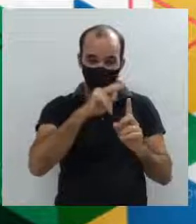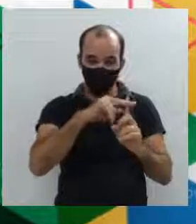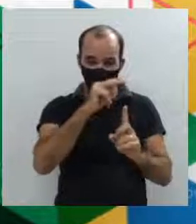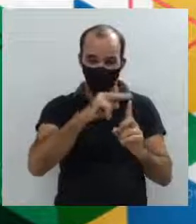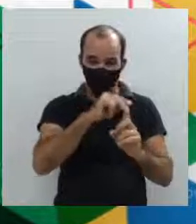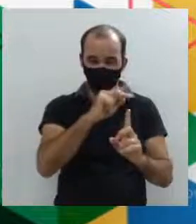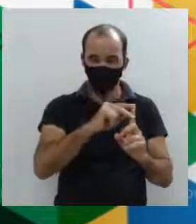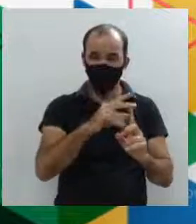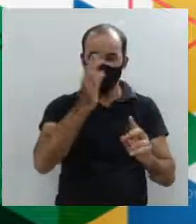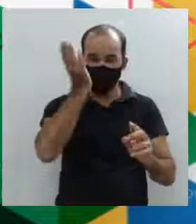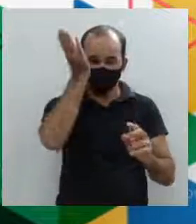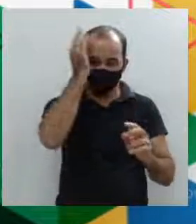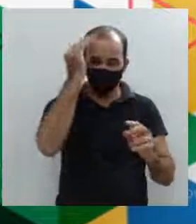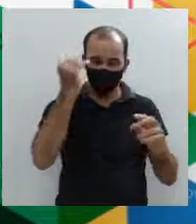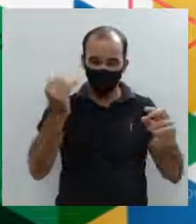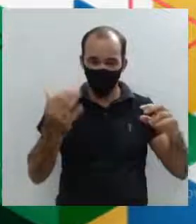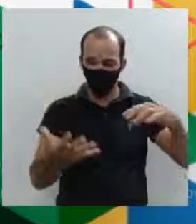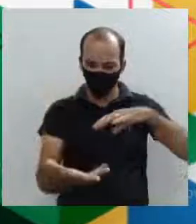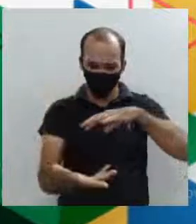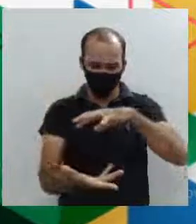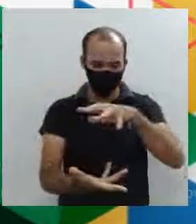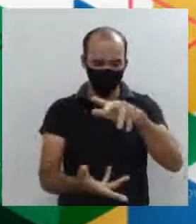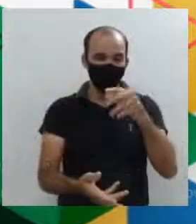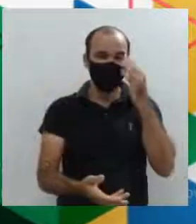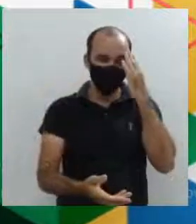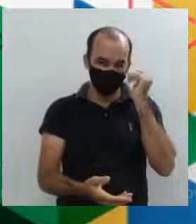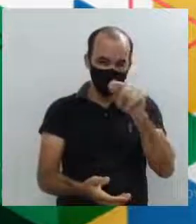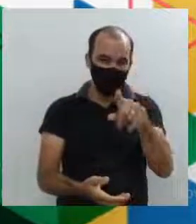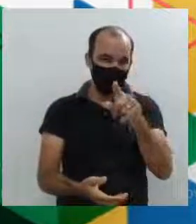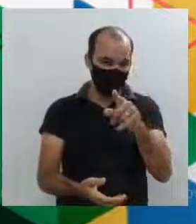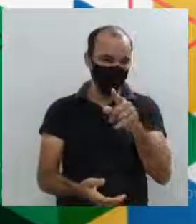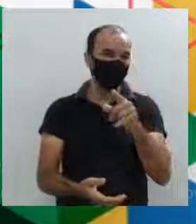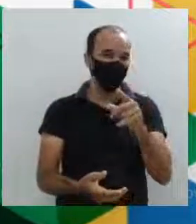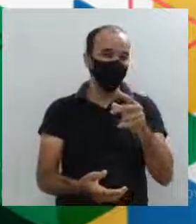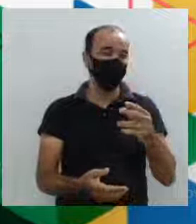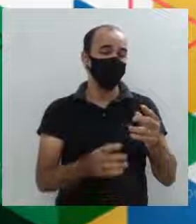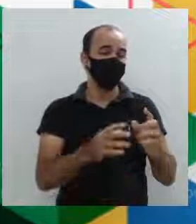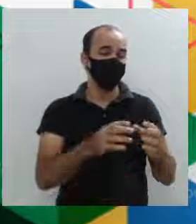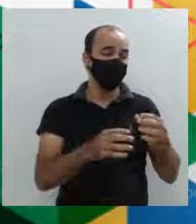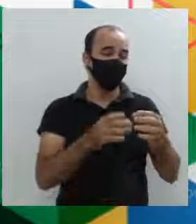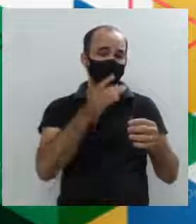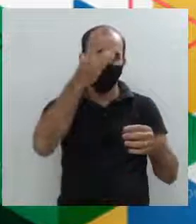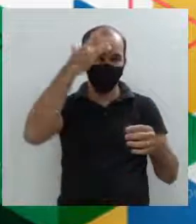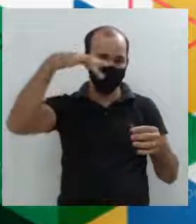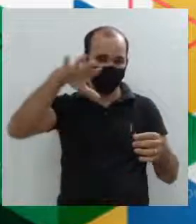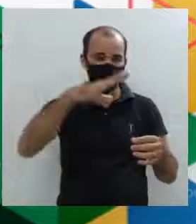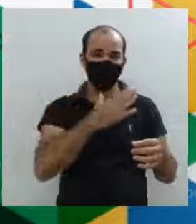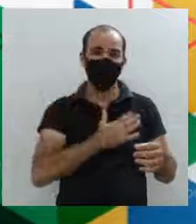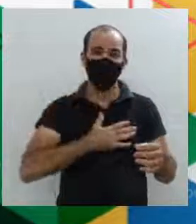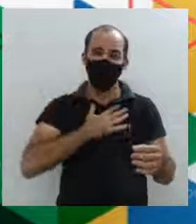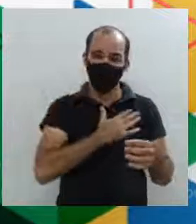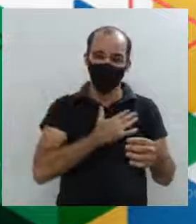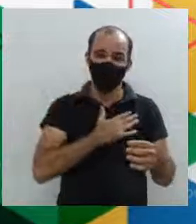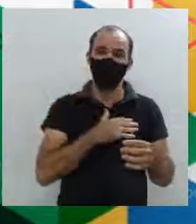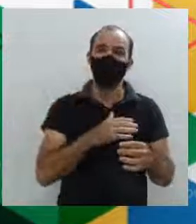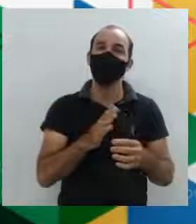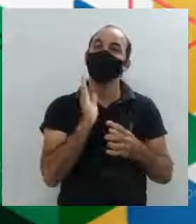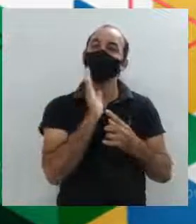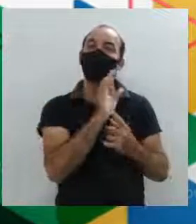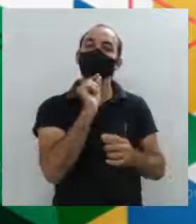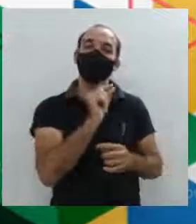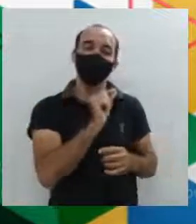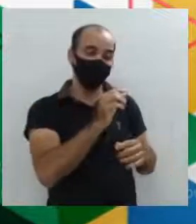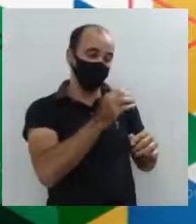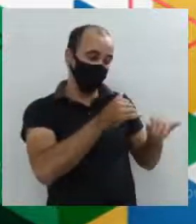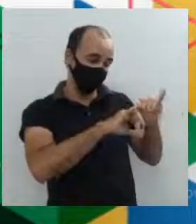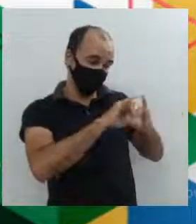e que muitas pessoas o tomam, ele, nessa pesquisa química, demonstrou que ele, em nível